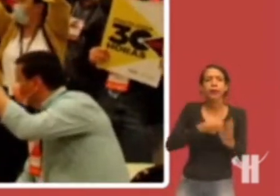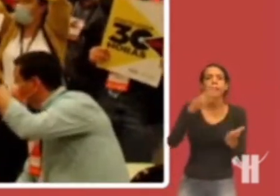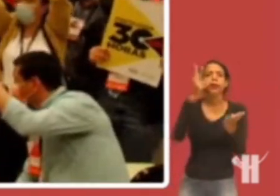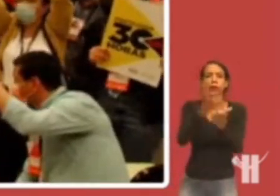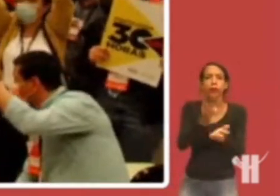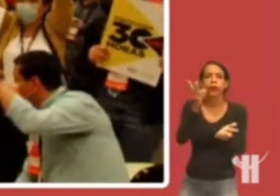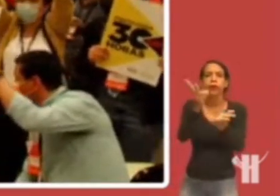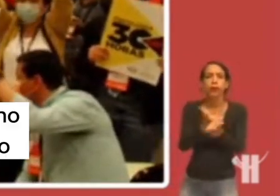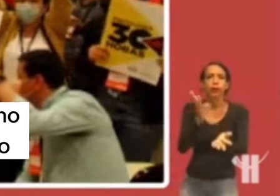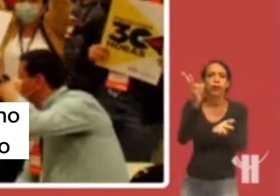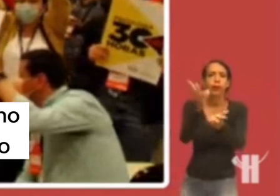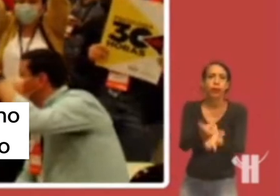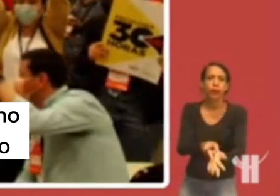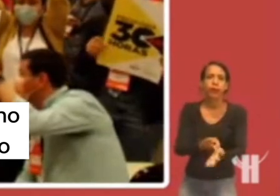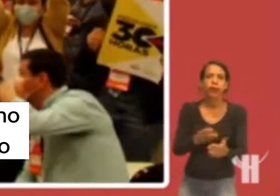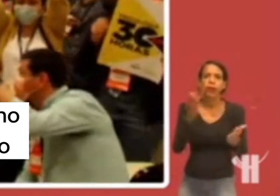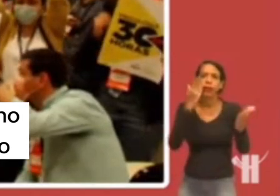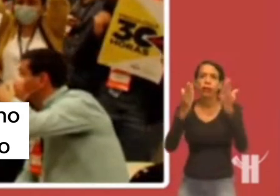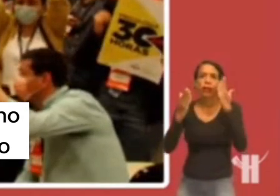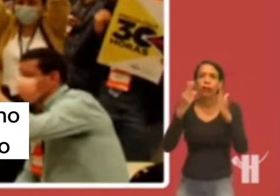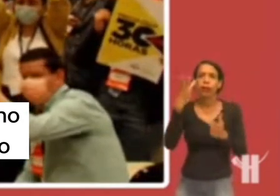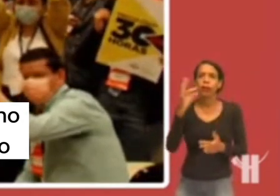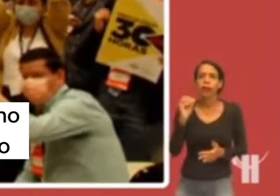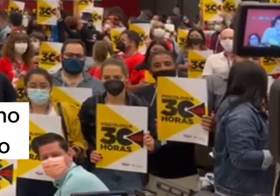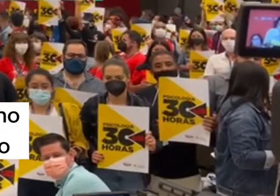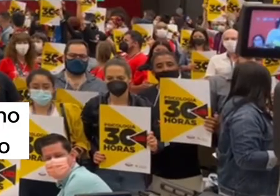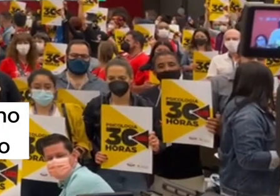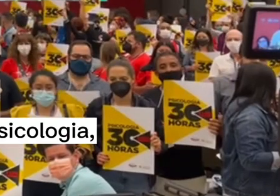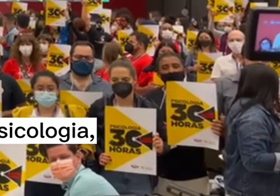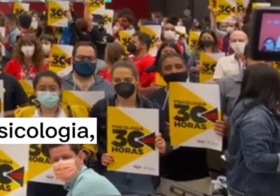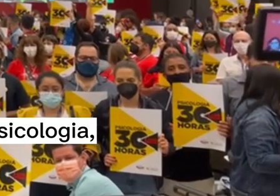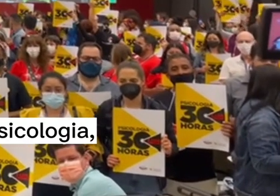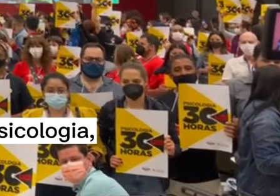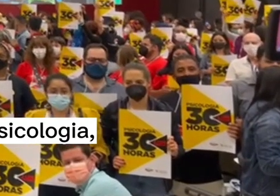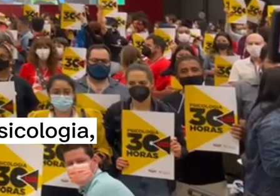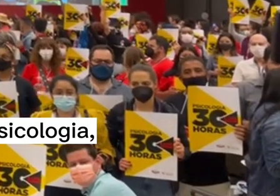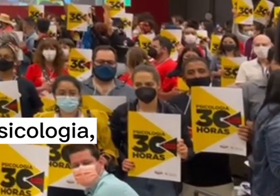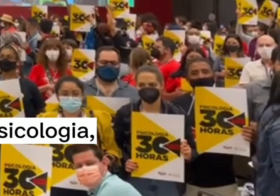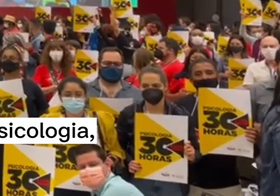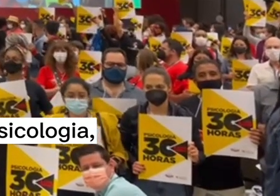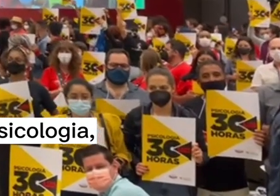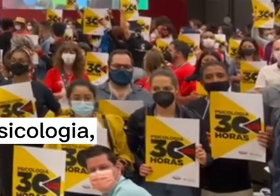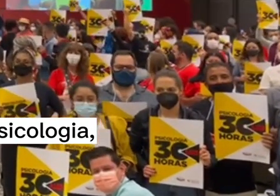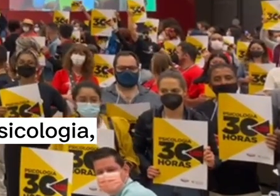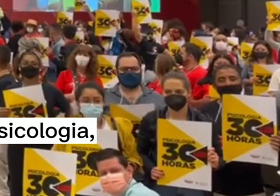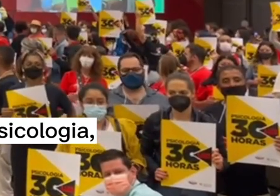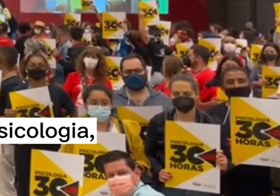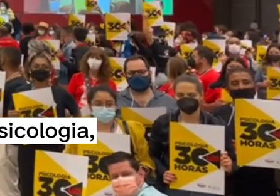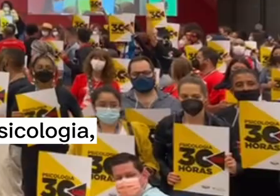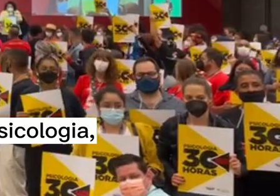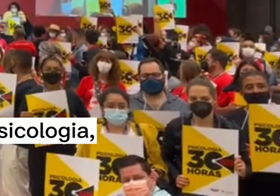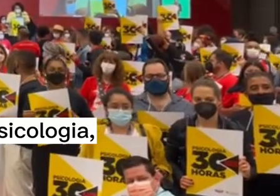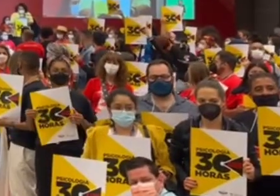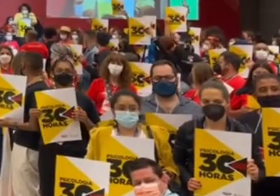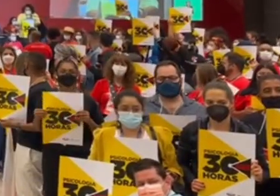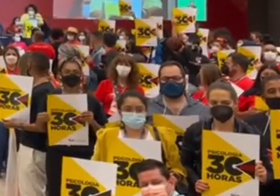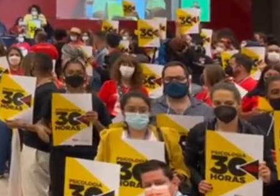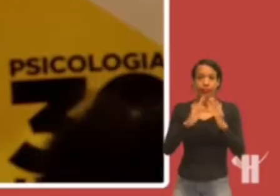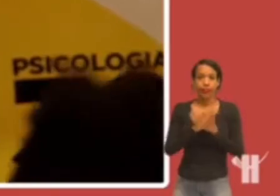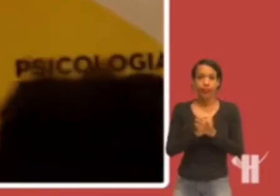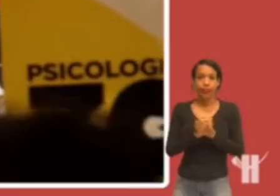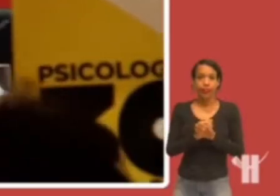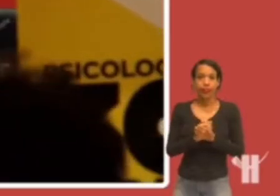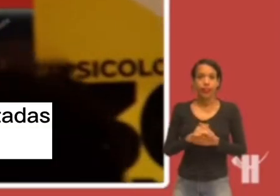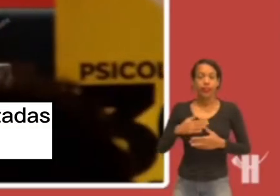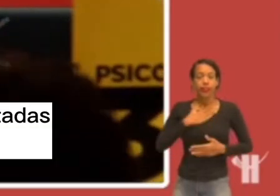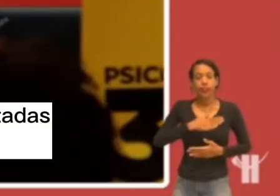horas semanais. A mobilização aconteceu no intervalo da programação do 11º Congresso Nacional da Psicologia, o